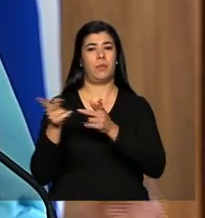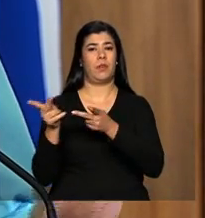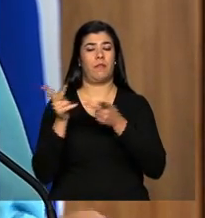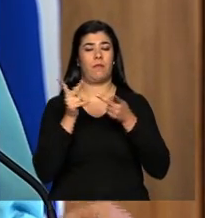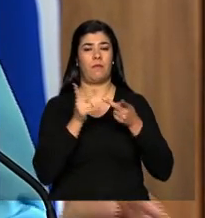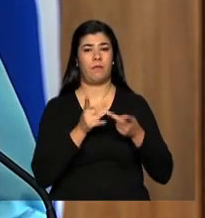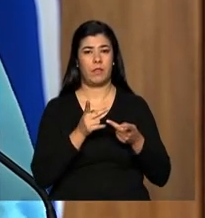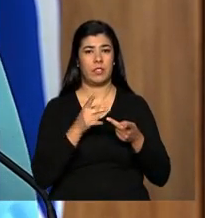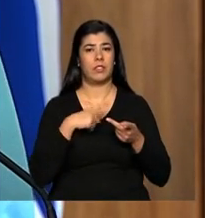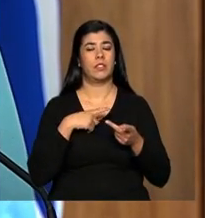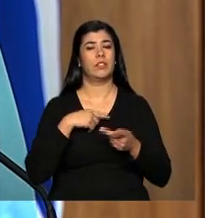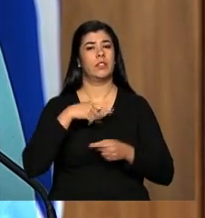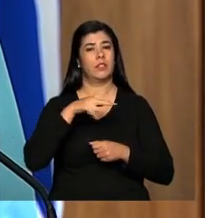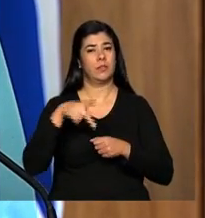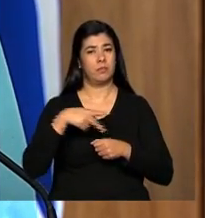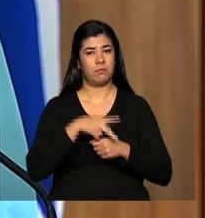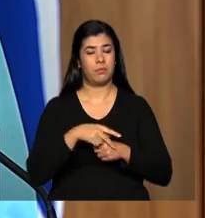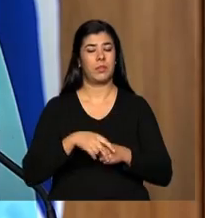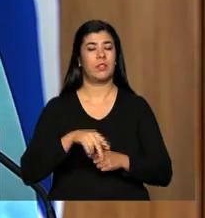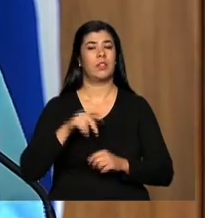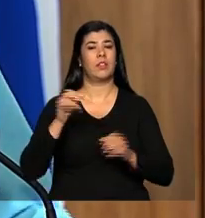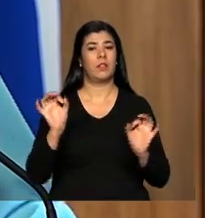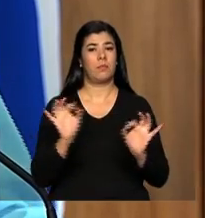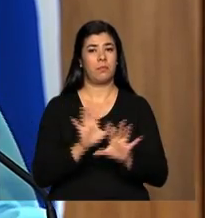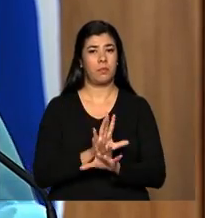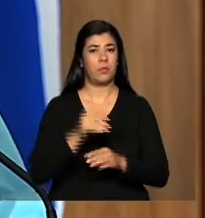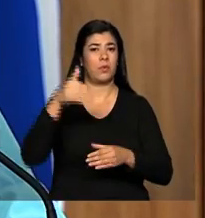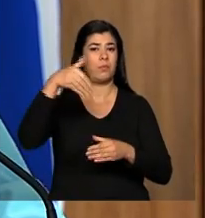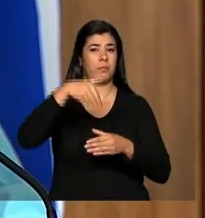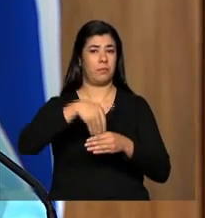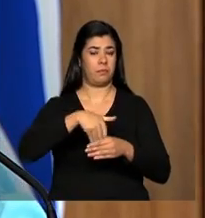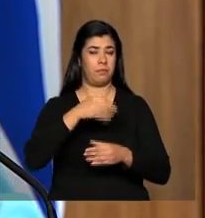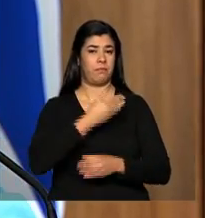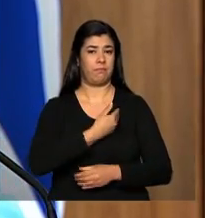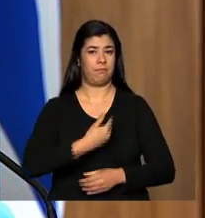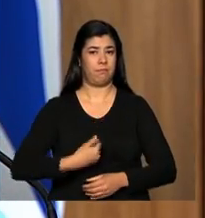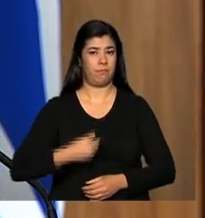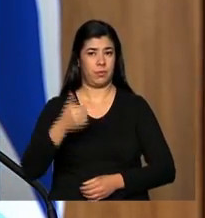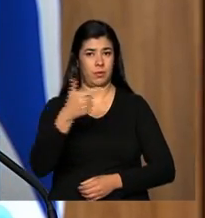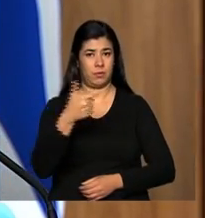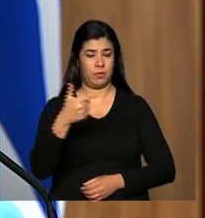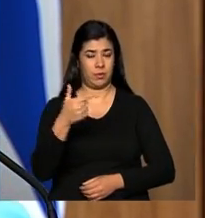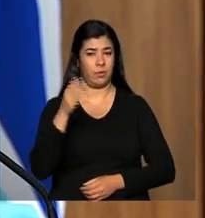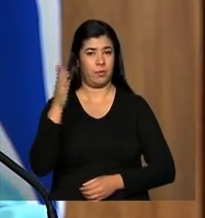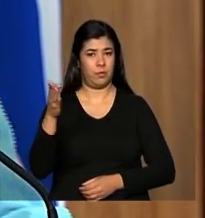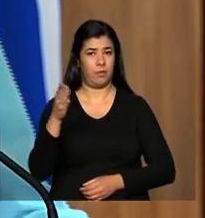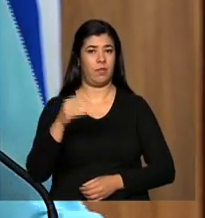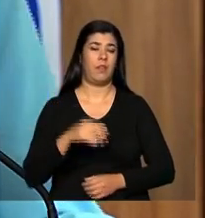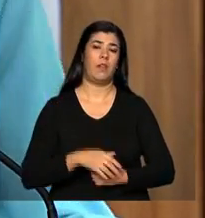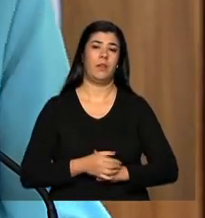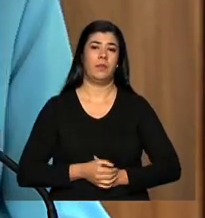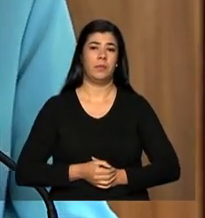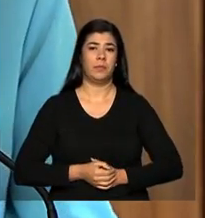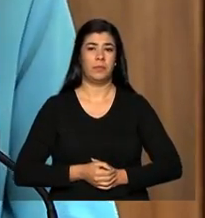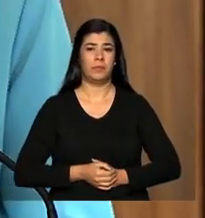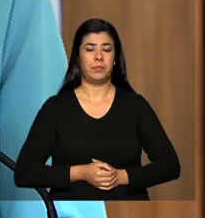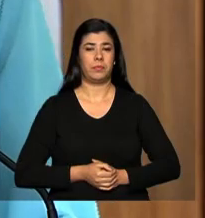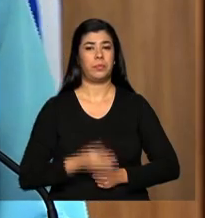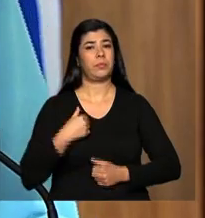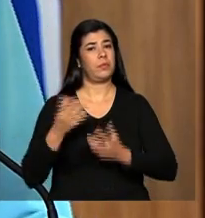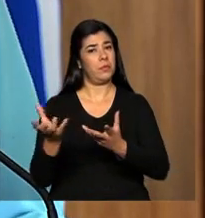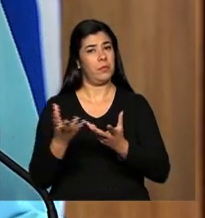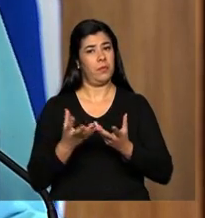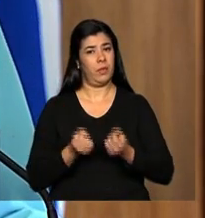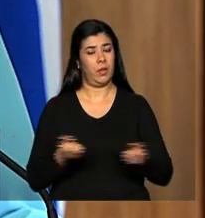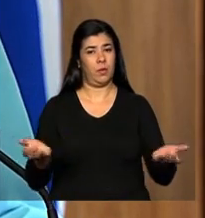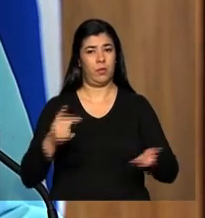ele realiza após a sua vitória nas eleições e na sua segunda eleição. Eu recebo hoje